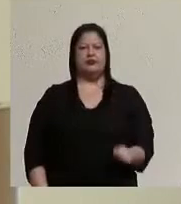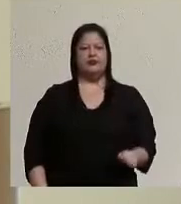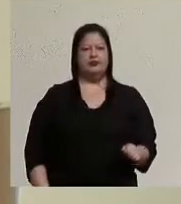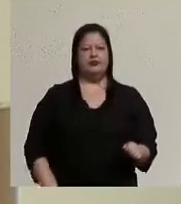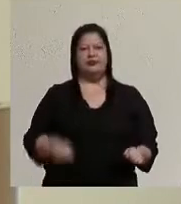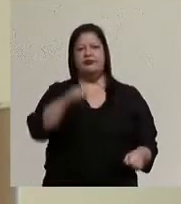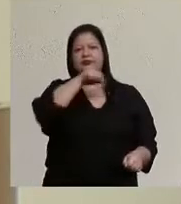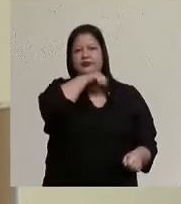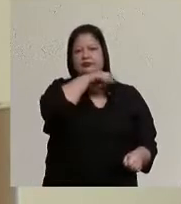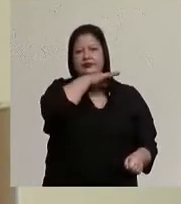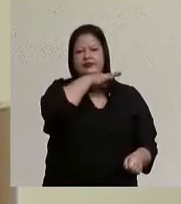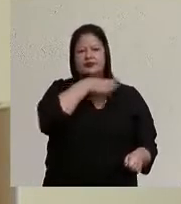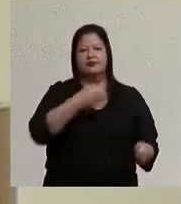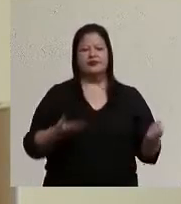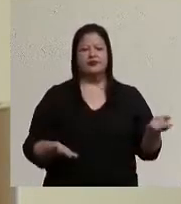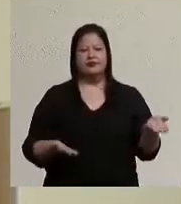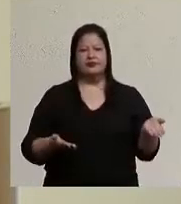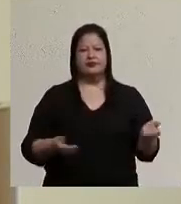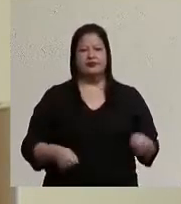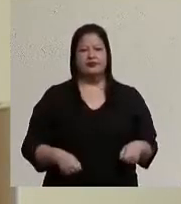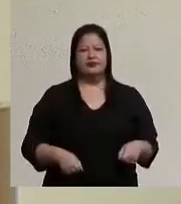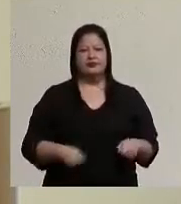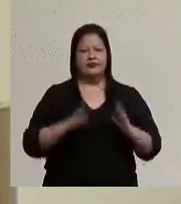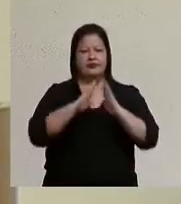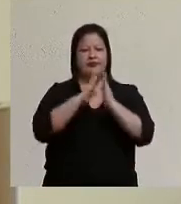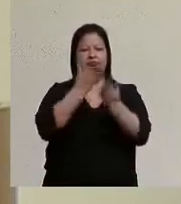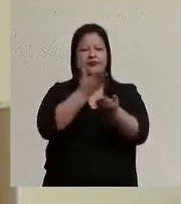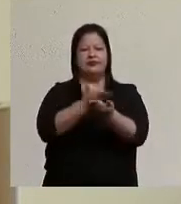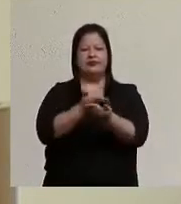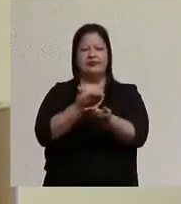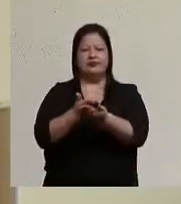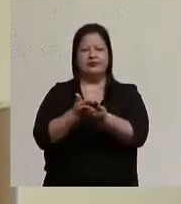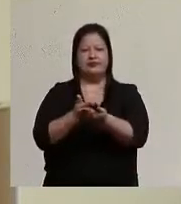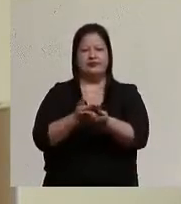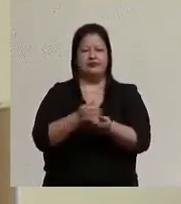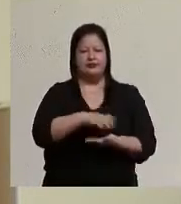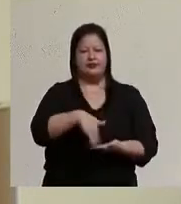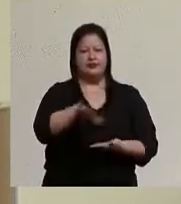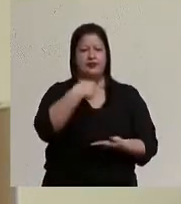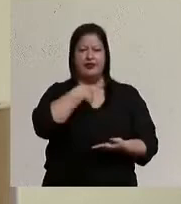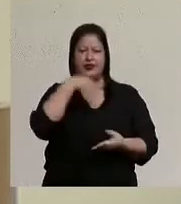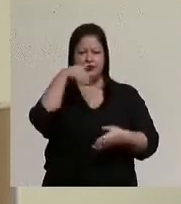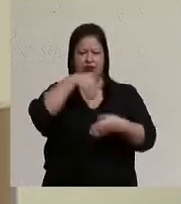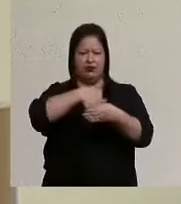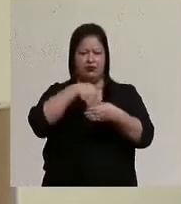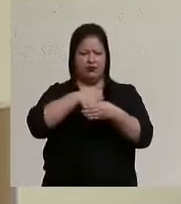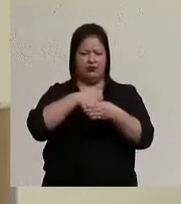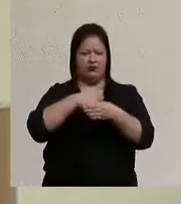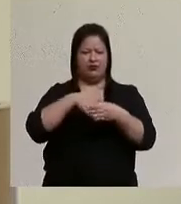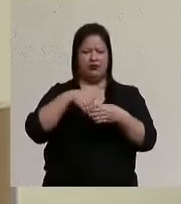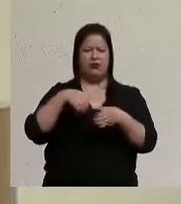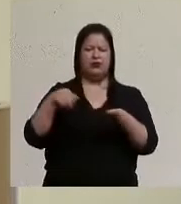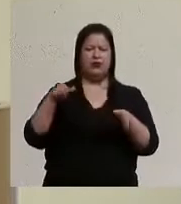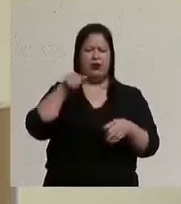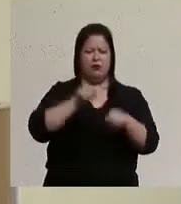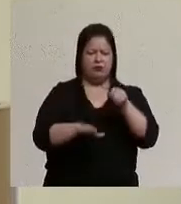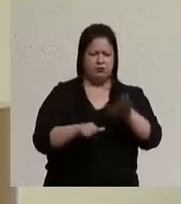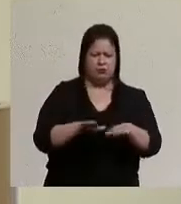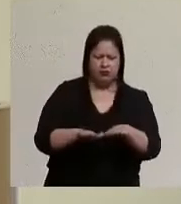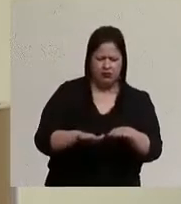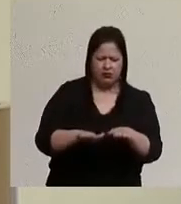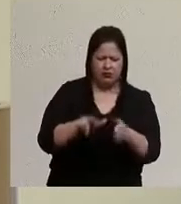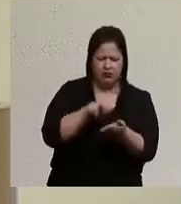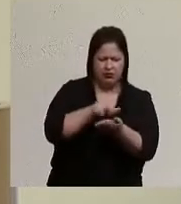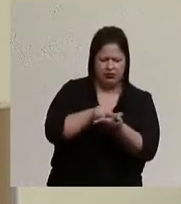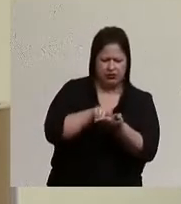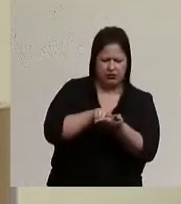essa porcaria aqui que tava jogado na frente das escolas na hora que eu tava indo votar eu acabei pisando em cima desse panfleto